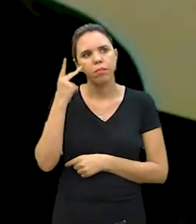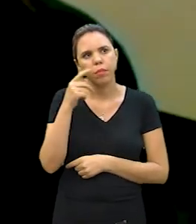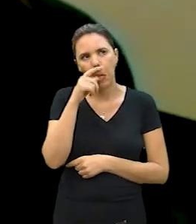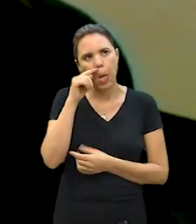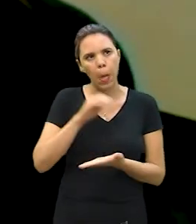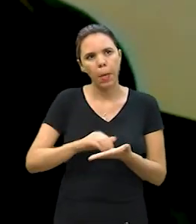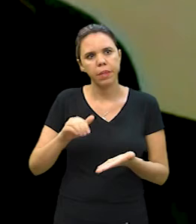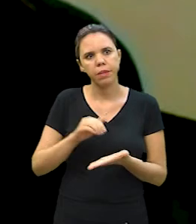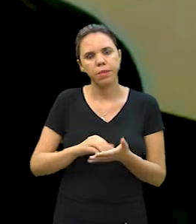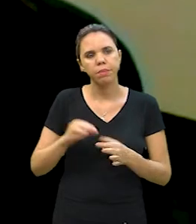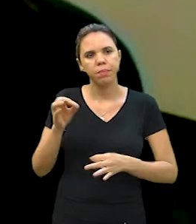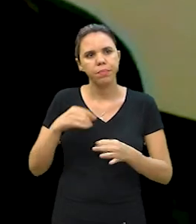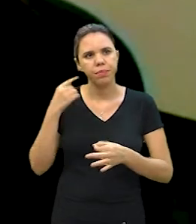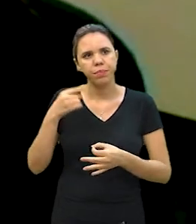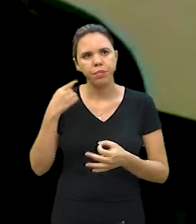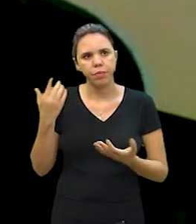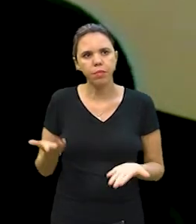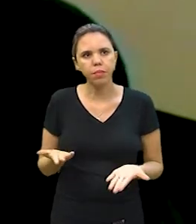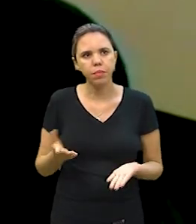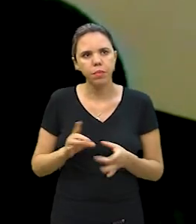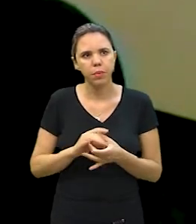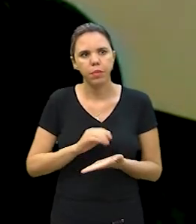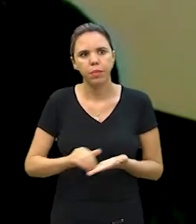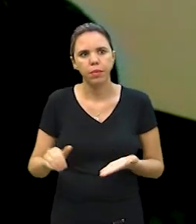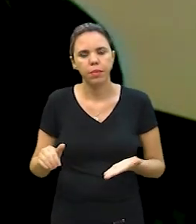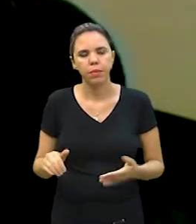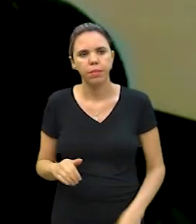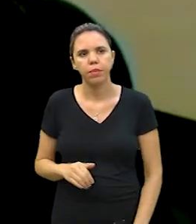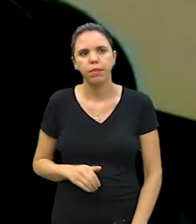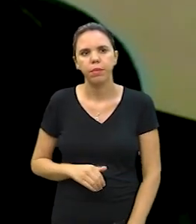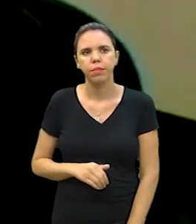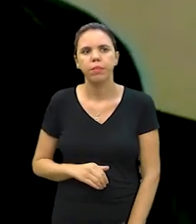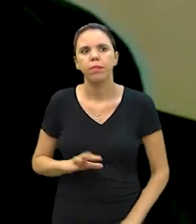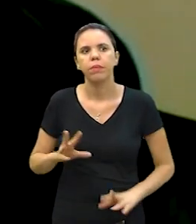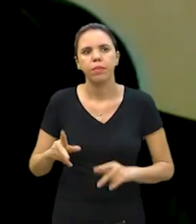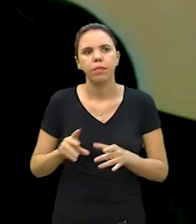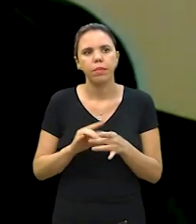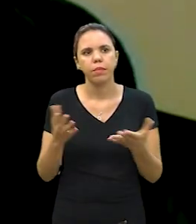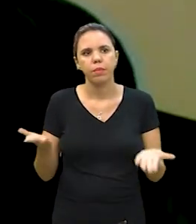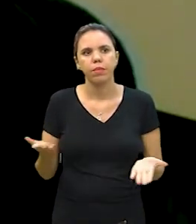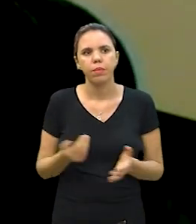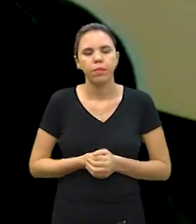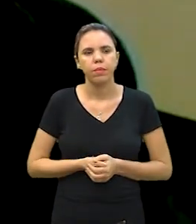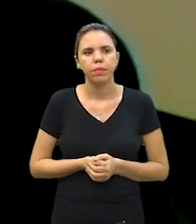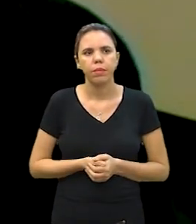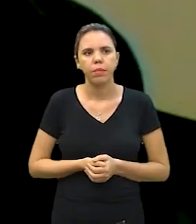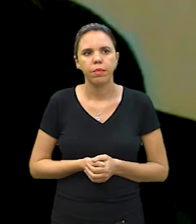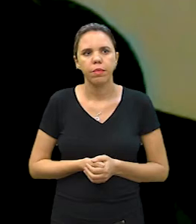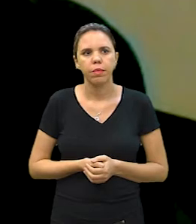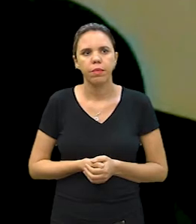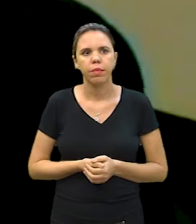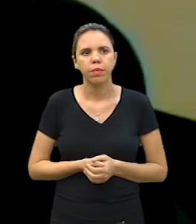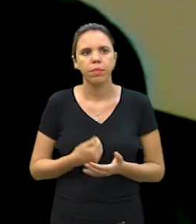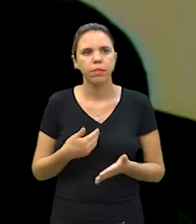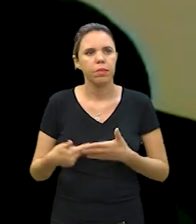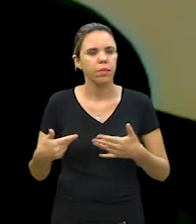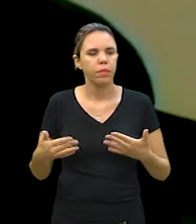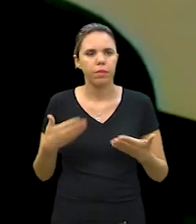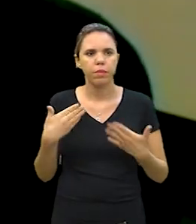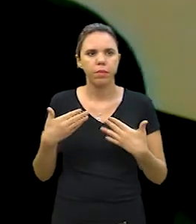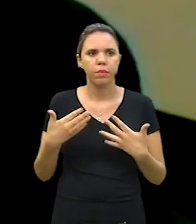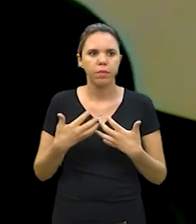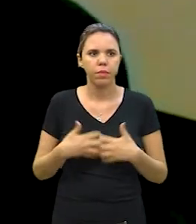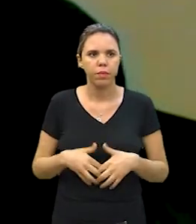São Paulo, a Secretaria de Justiça, nosso secretário Fernando José da Costa, todos à disposição de vocês para